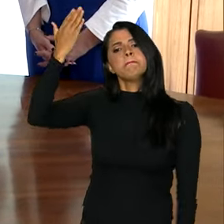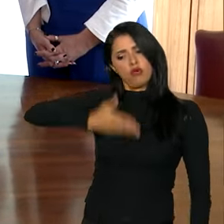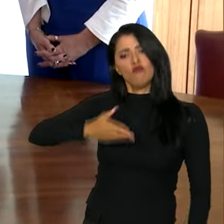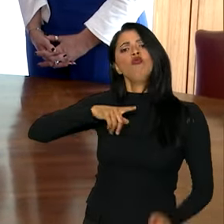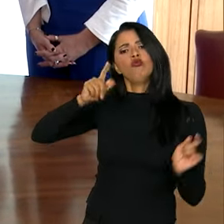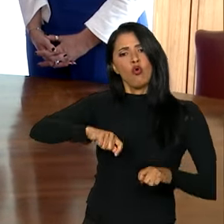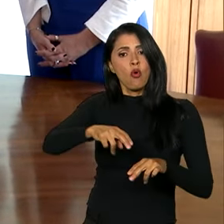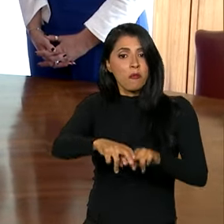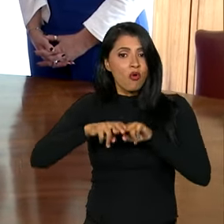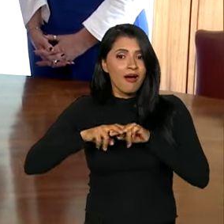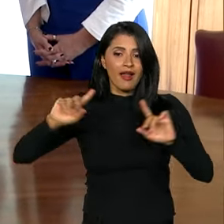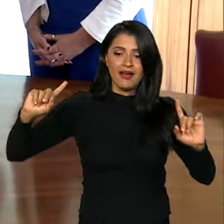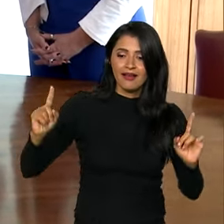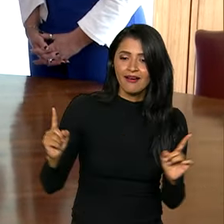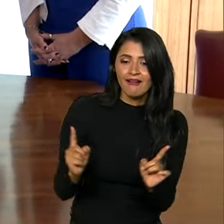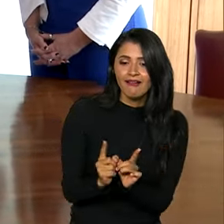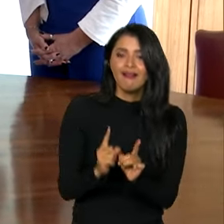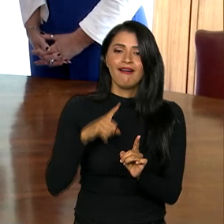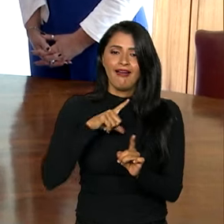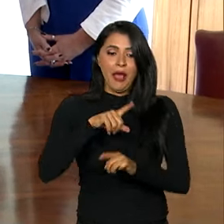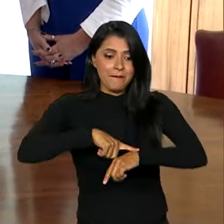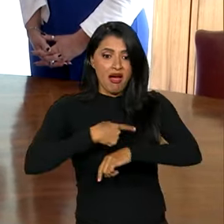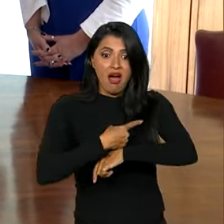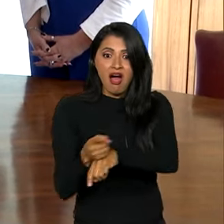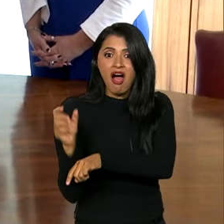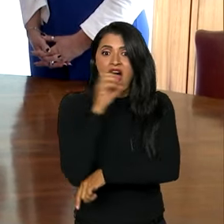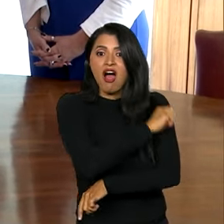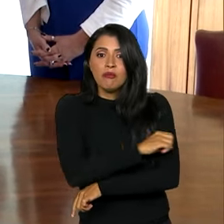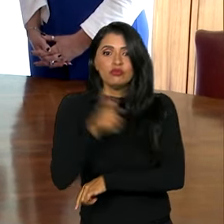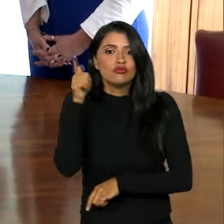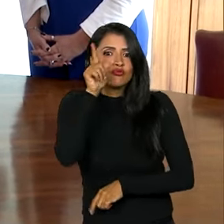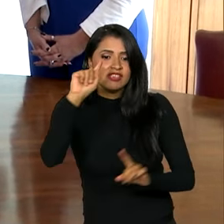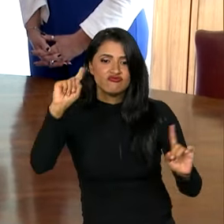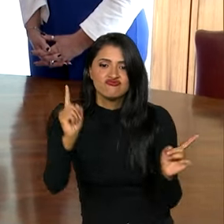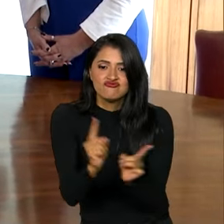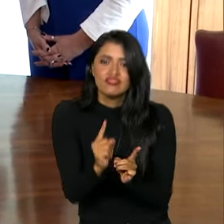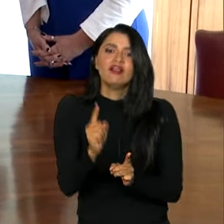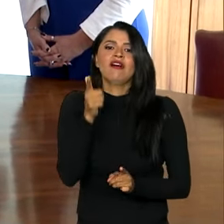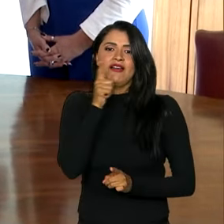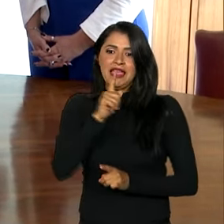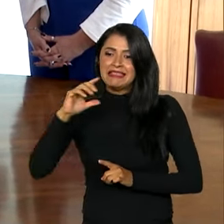por causa da diminuição, da quantidade de minutos que a gente conseguiu diminuir, a